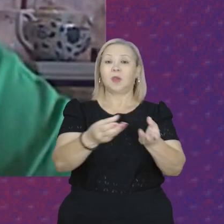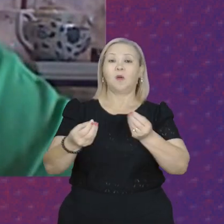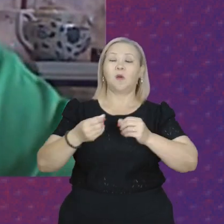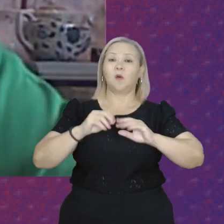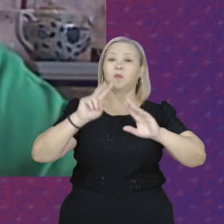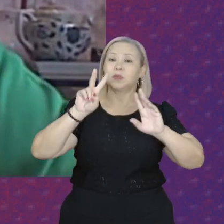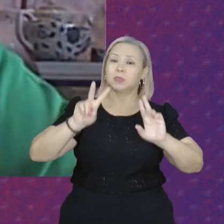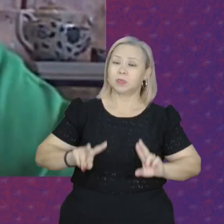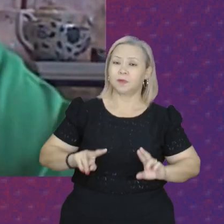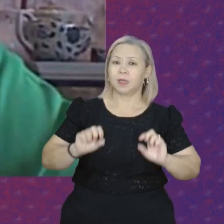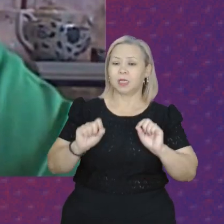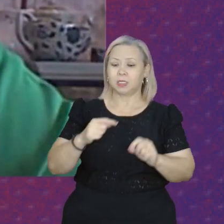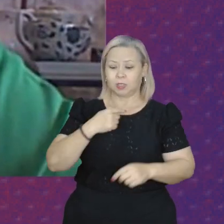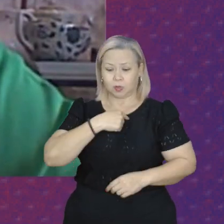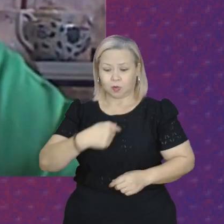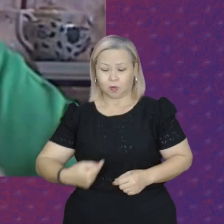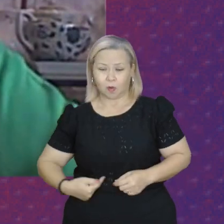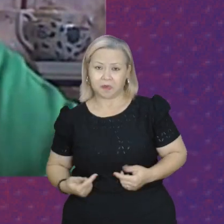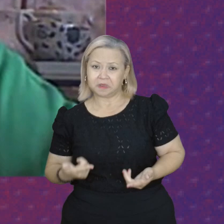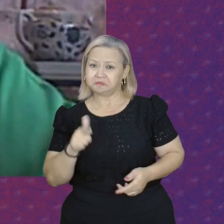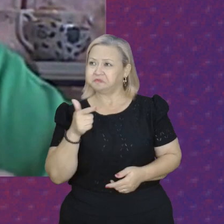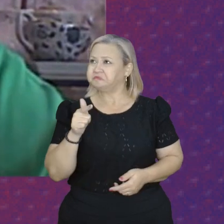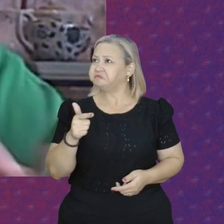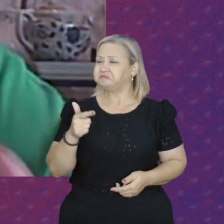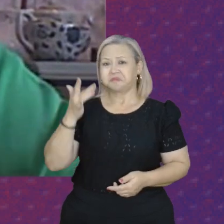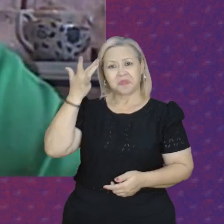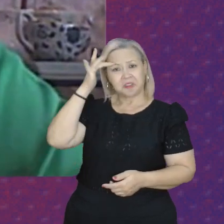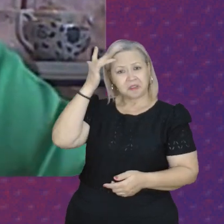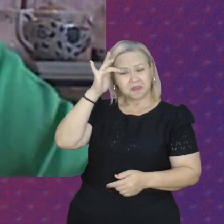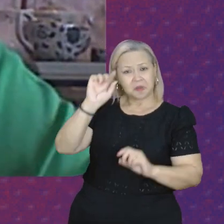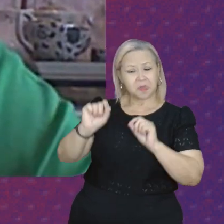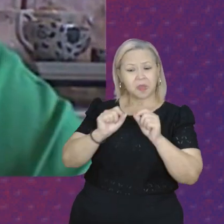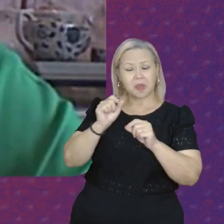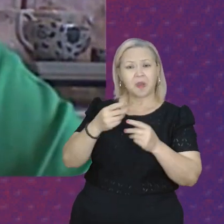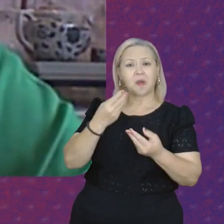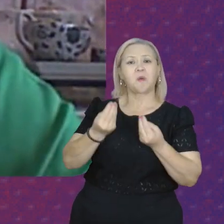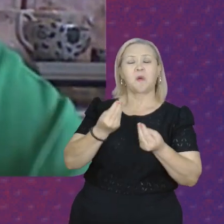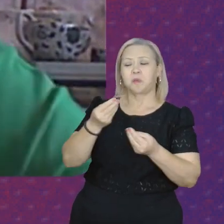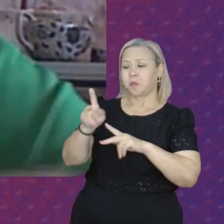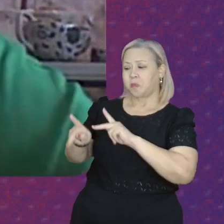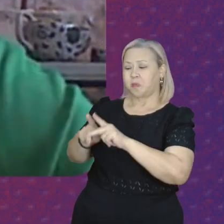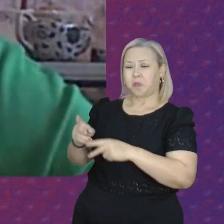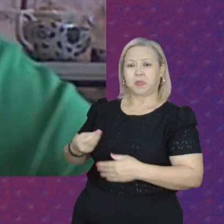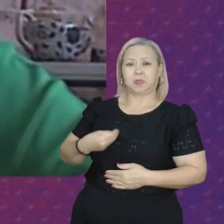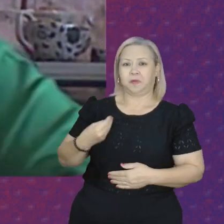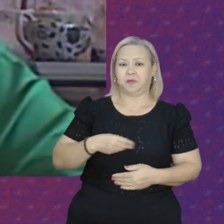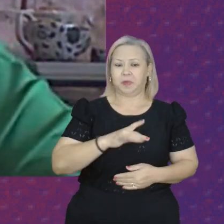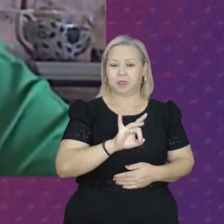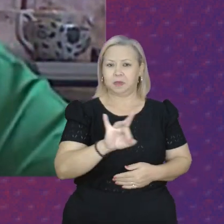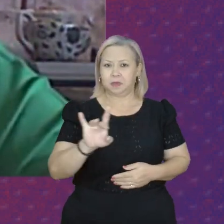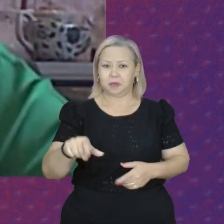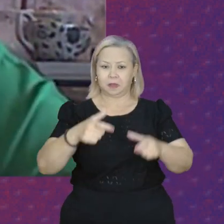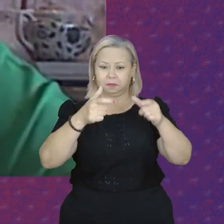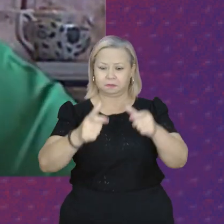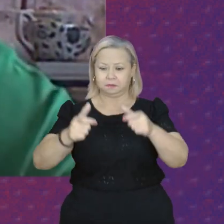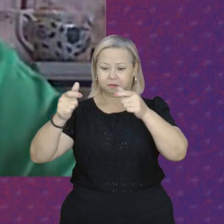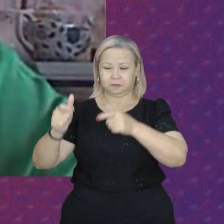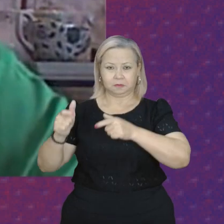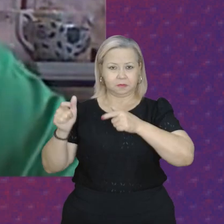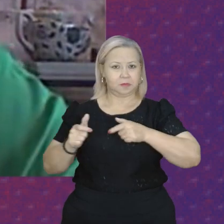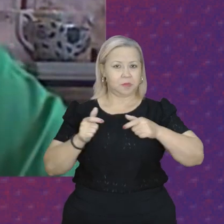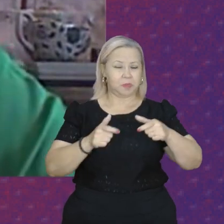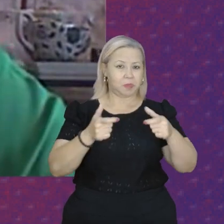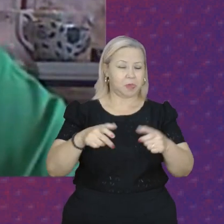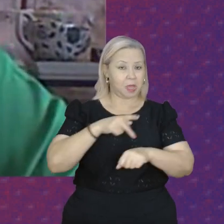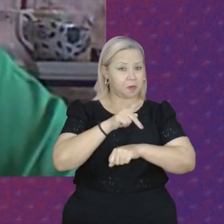vezes os governantes não tinham ideia de como a população vivia em cada lugar desse país, não é? E vocês